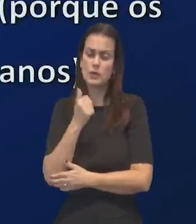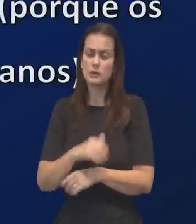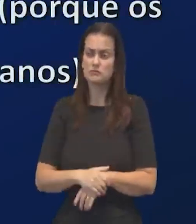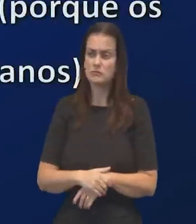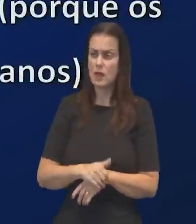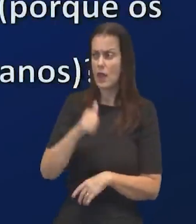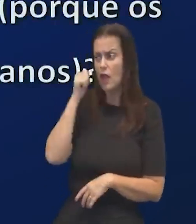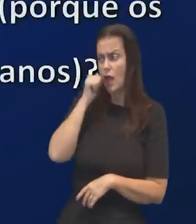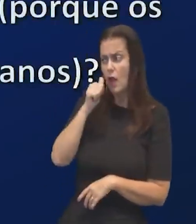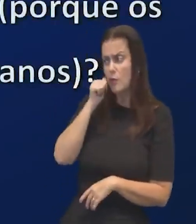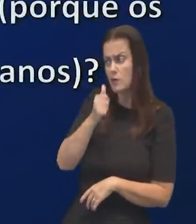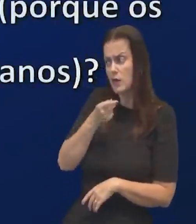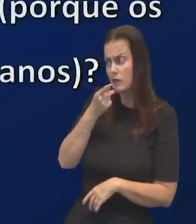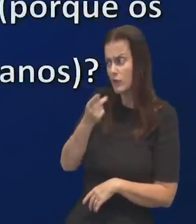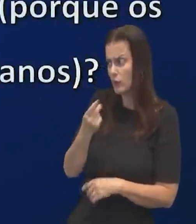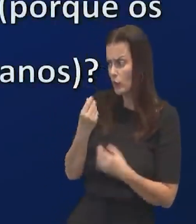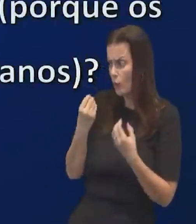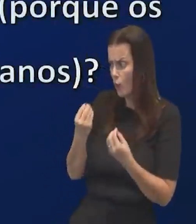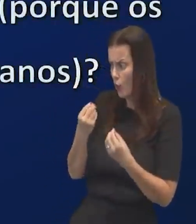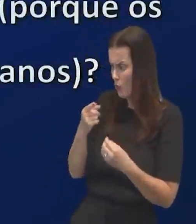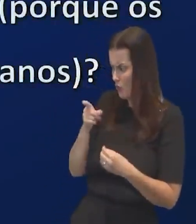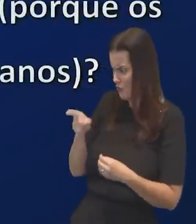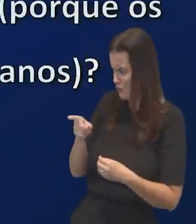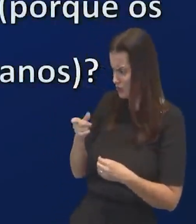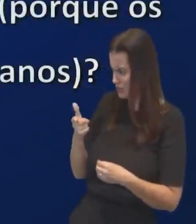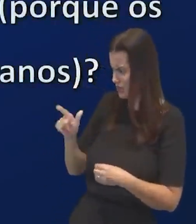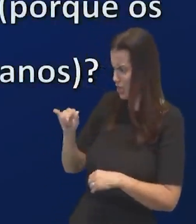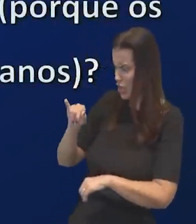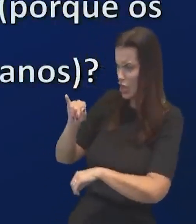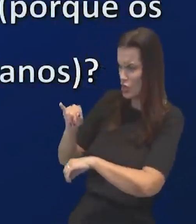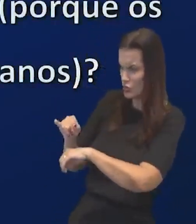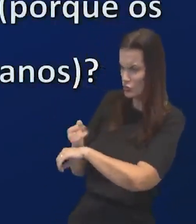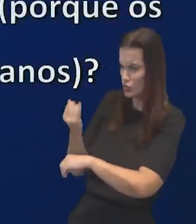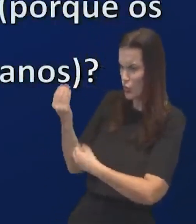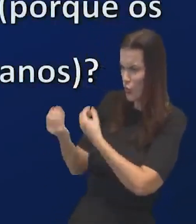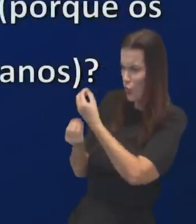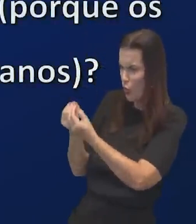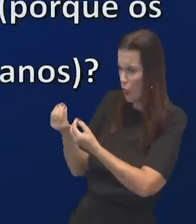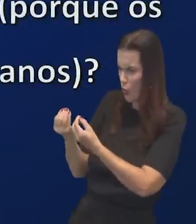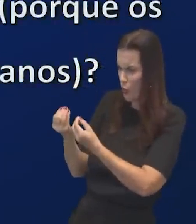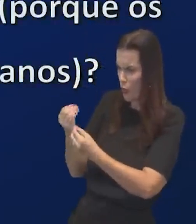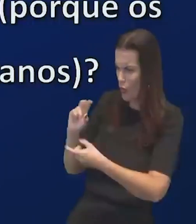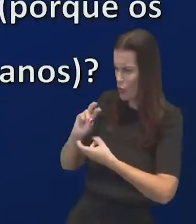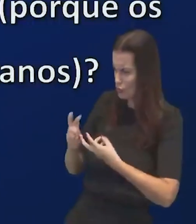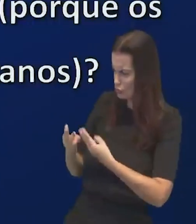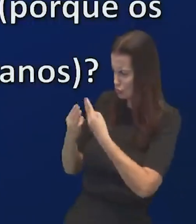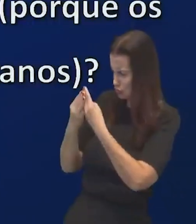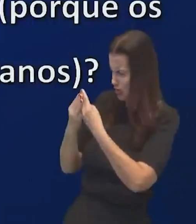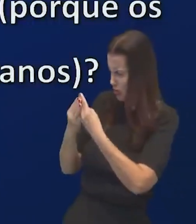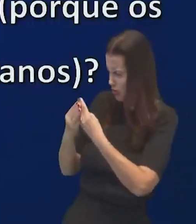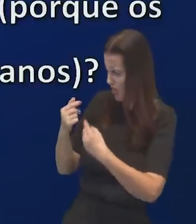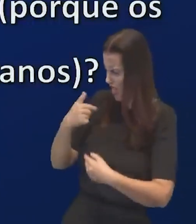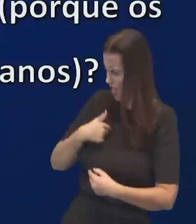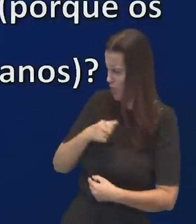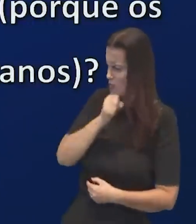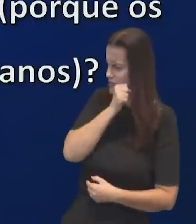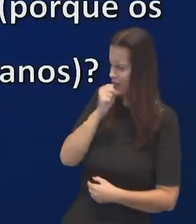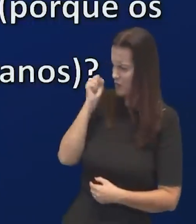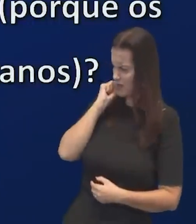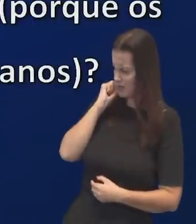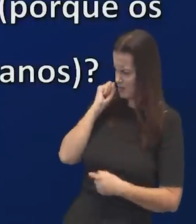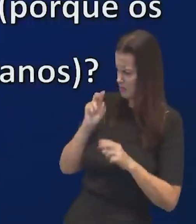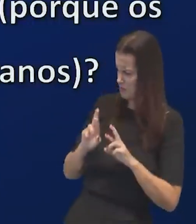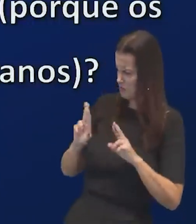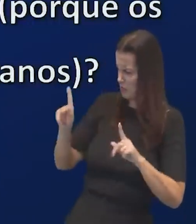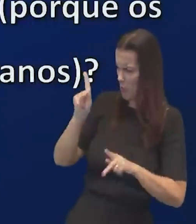então a mulher samaritana: como, sendo tu judeu, me pedes de beber a mim, que sou mulher samaritana?